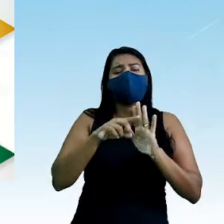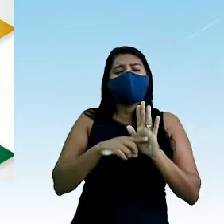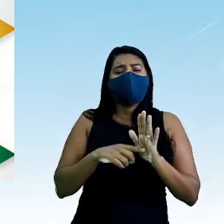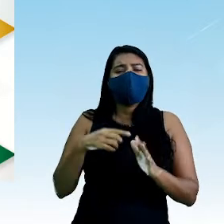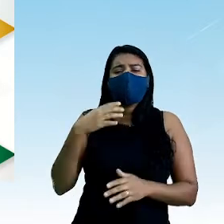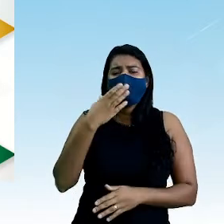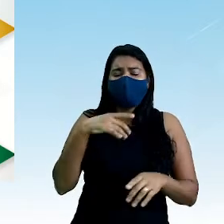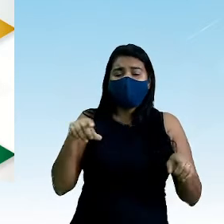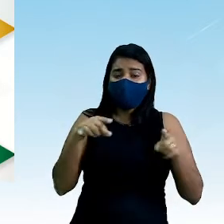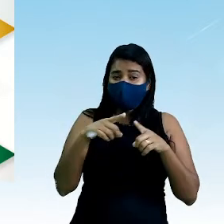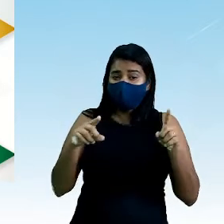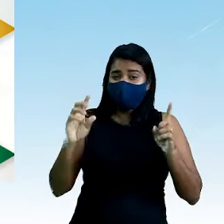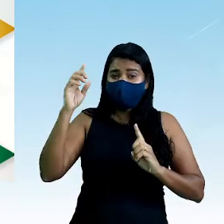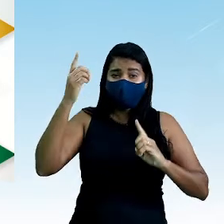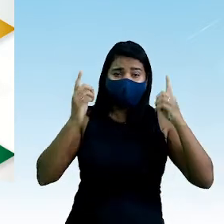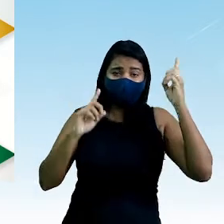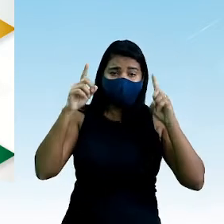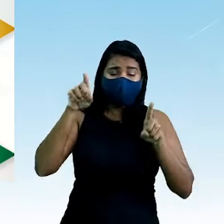até